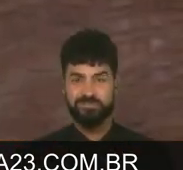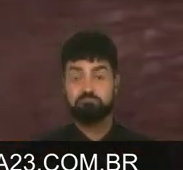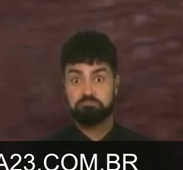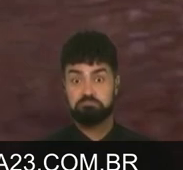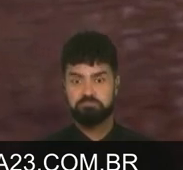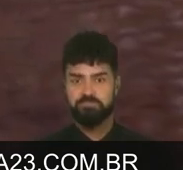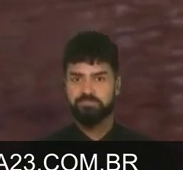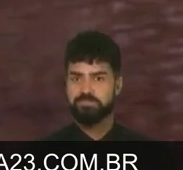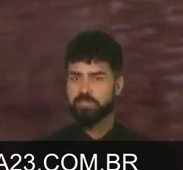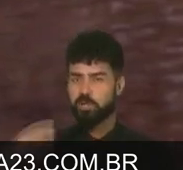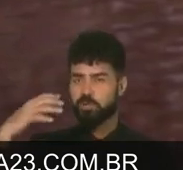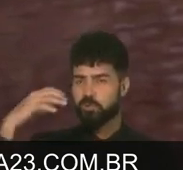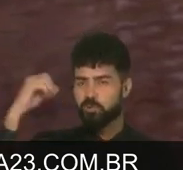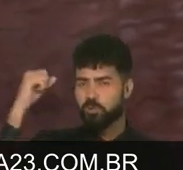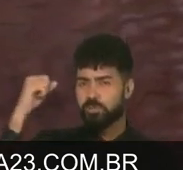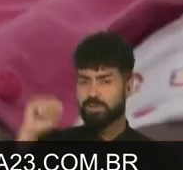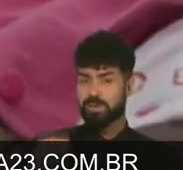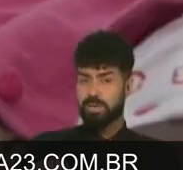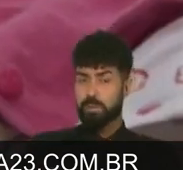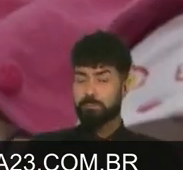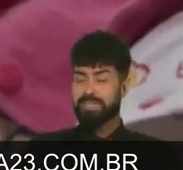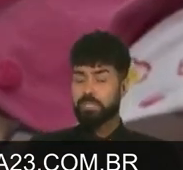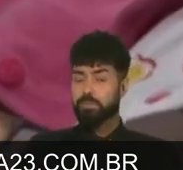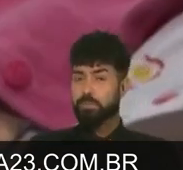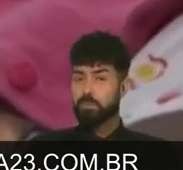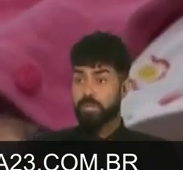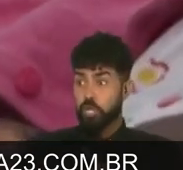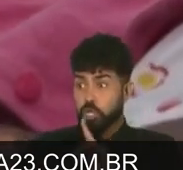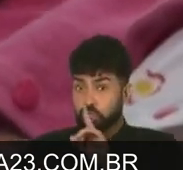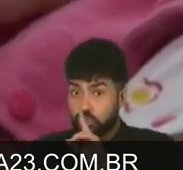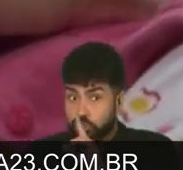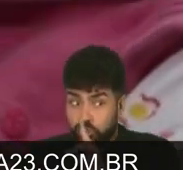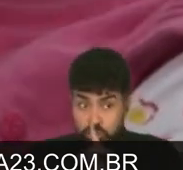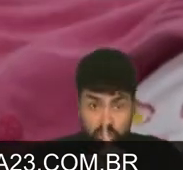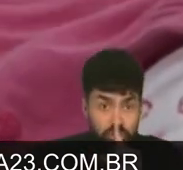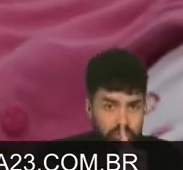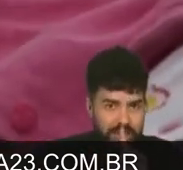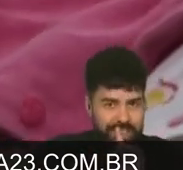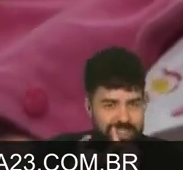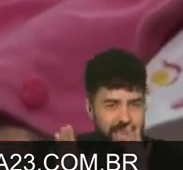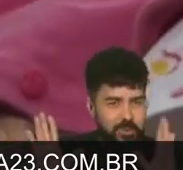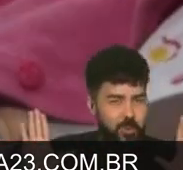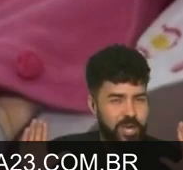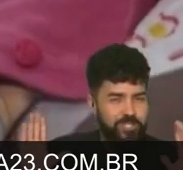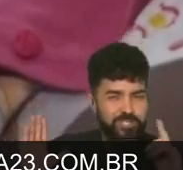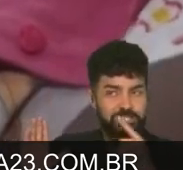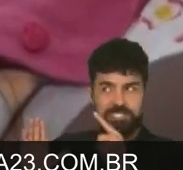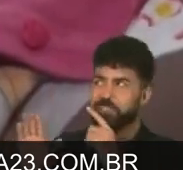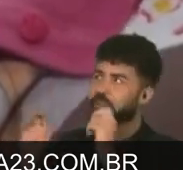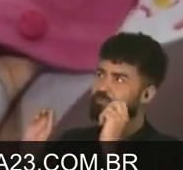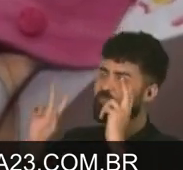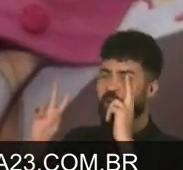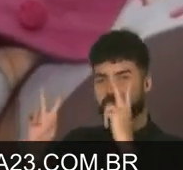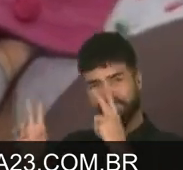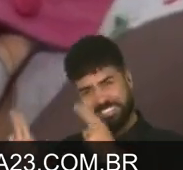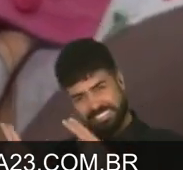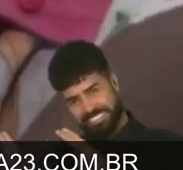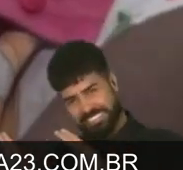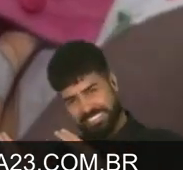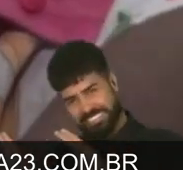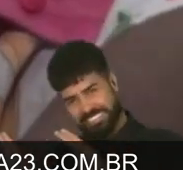Luz apagada, silêncio. Vamos deixar os anjinhos dormirem.